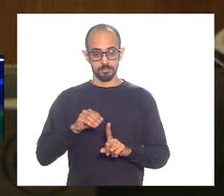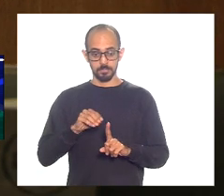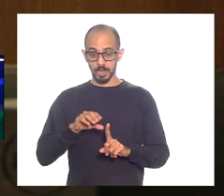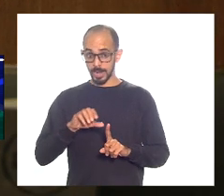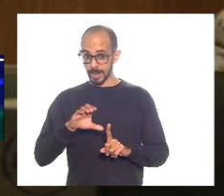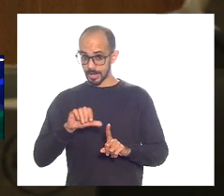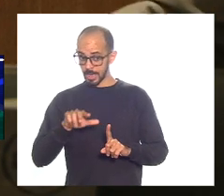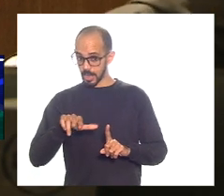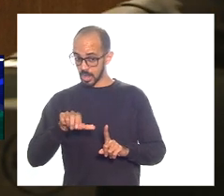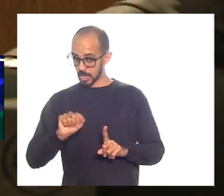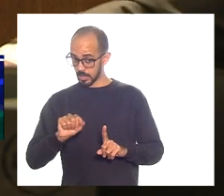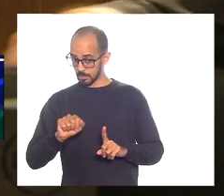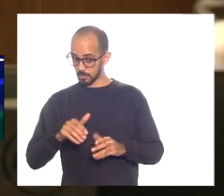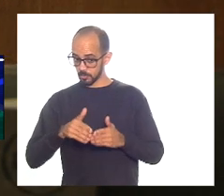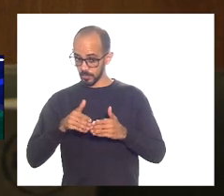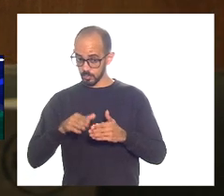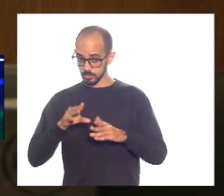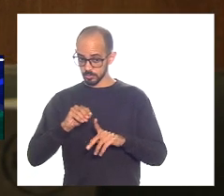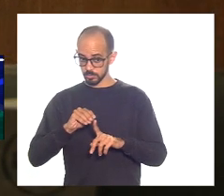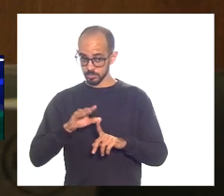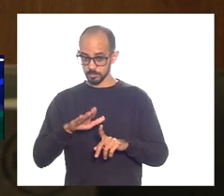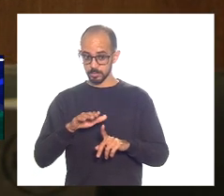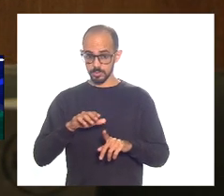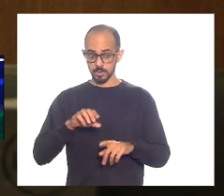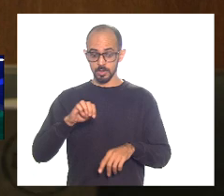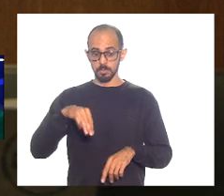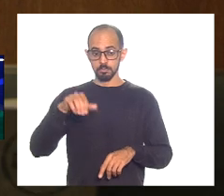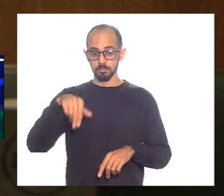Canelão. Deputado Carlos Mink.